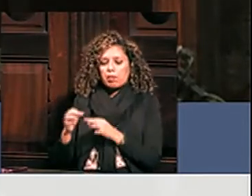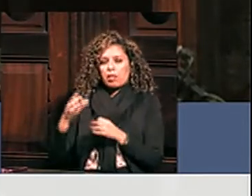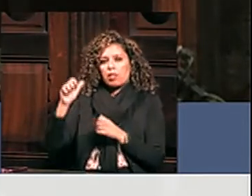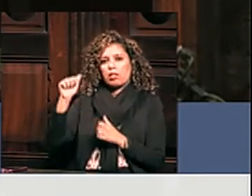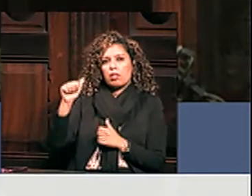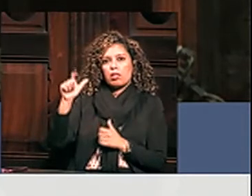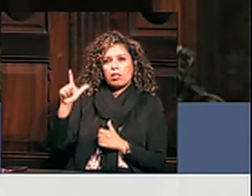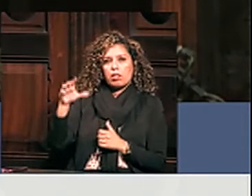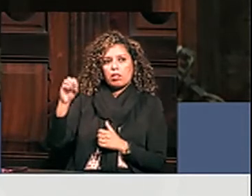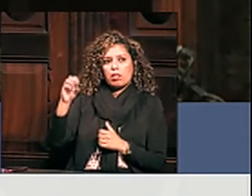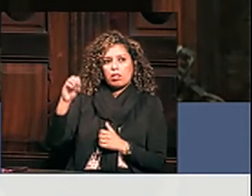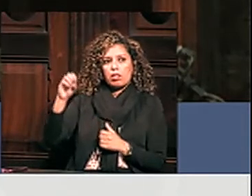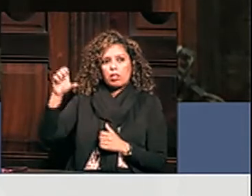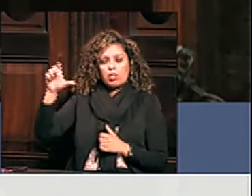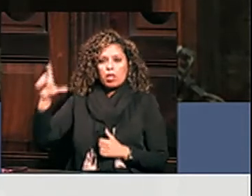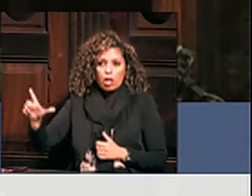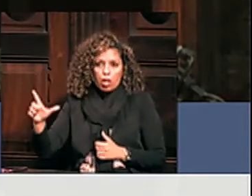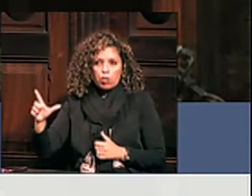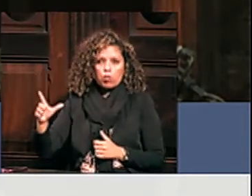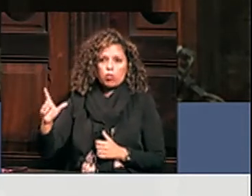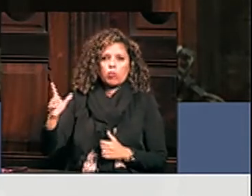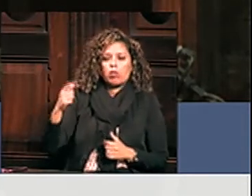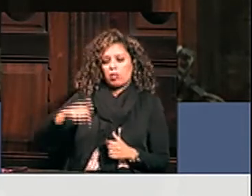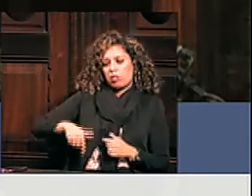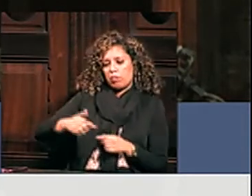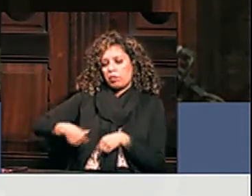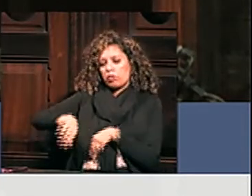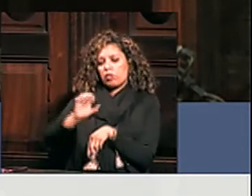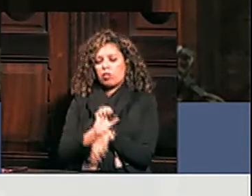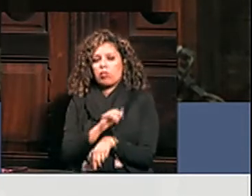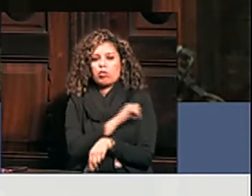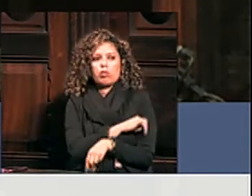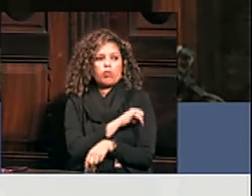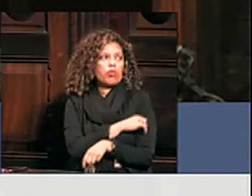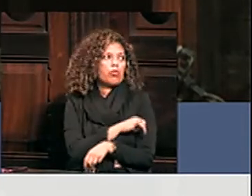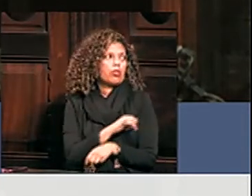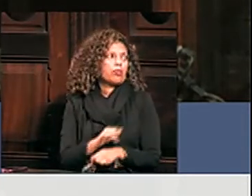do Rio de Janeiro. Então, uma influência direta, né?